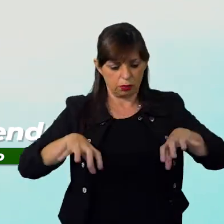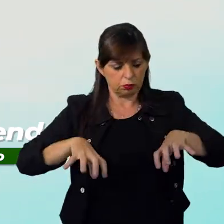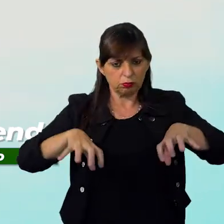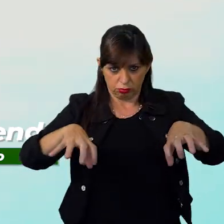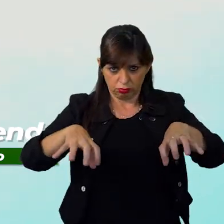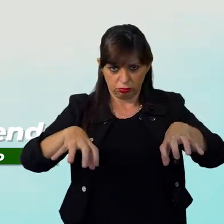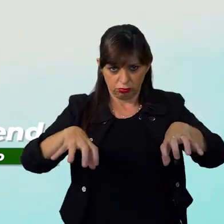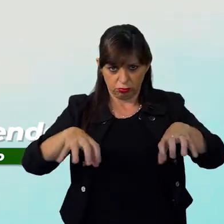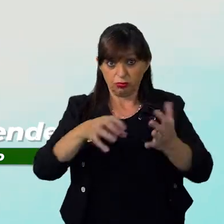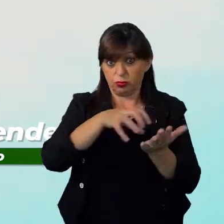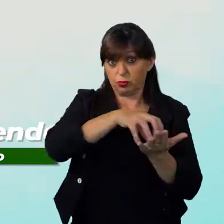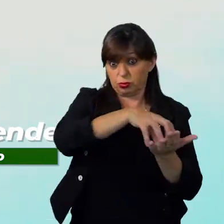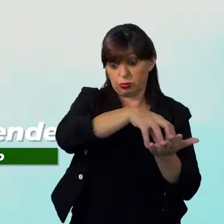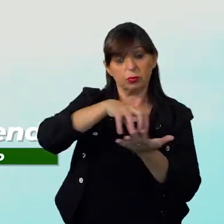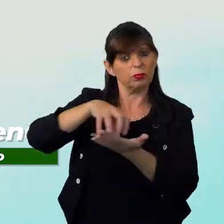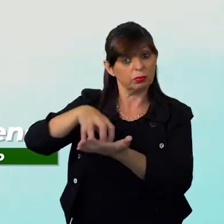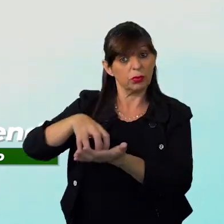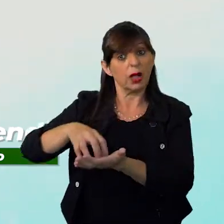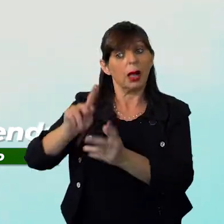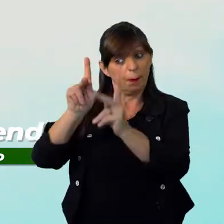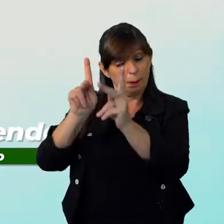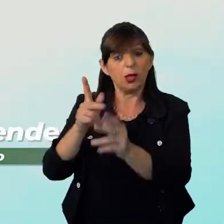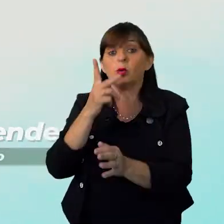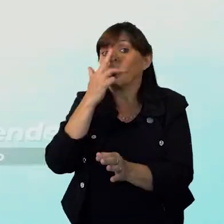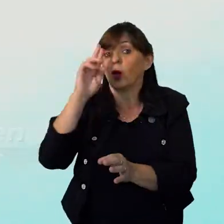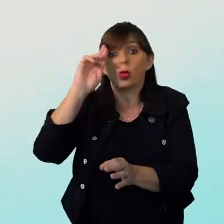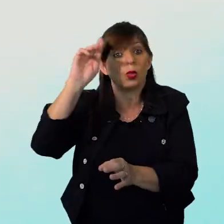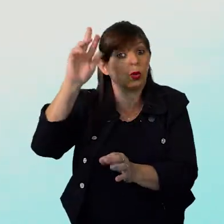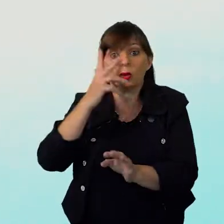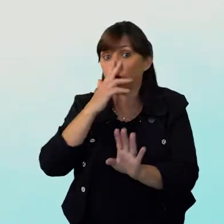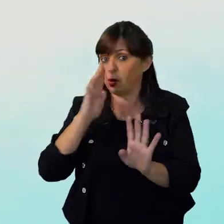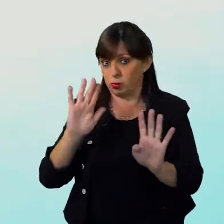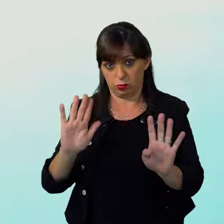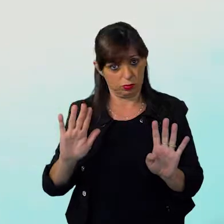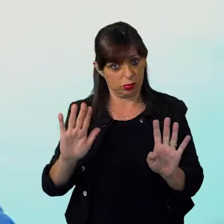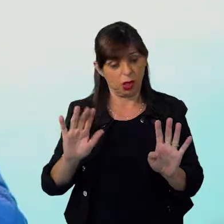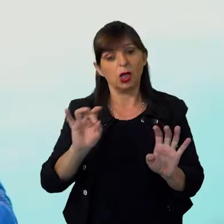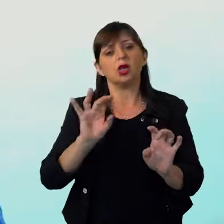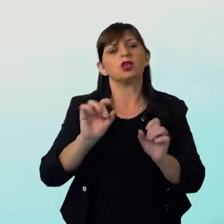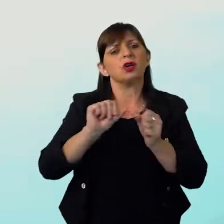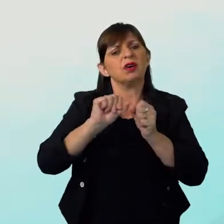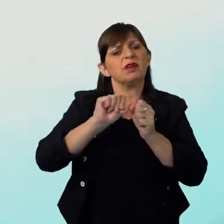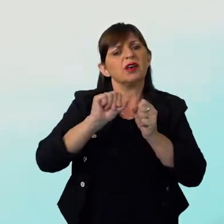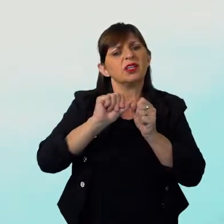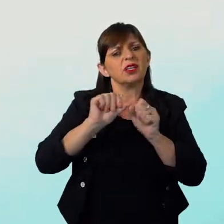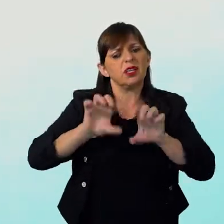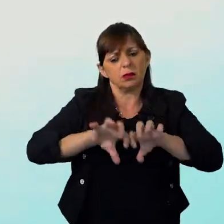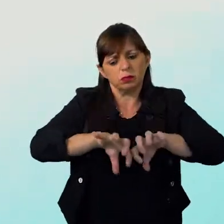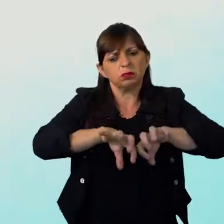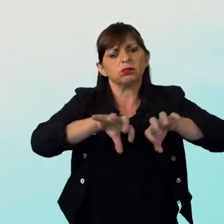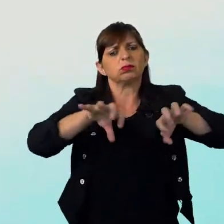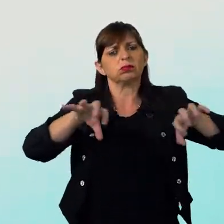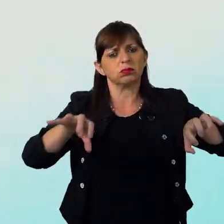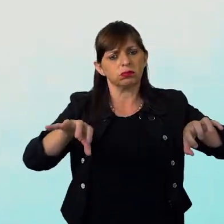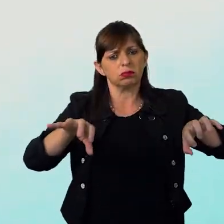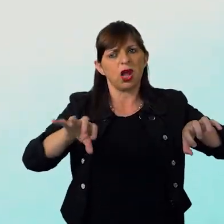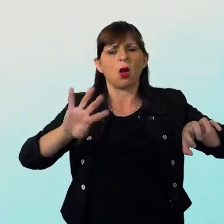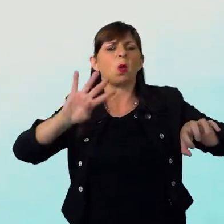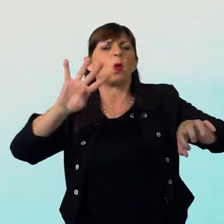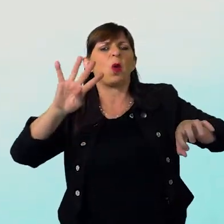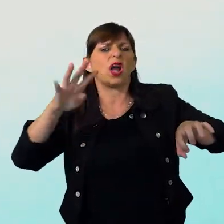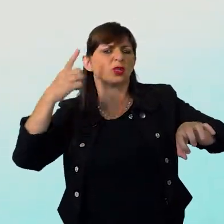mesmo do mesmo madeireiro só para mim tava o mesmo prático aumentar um pouco a tripulação dos remos e vender dois dias para